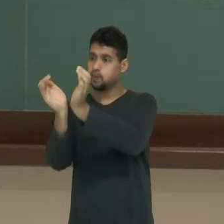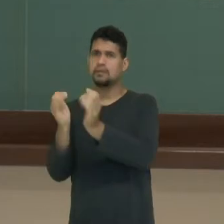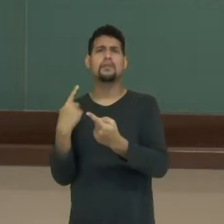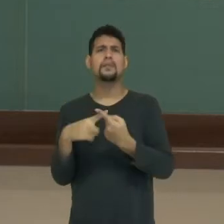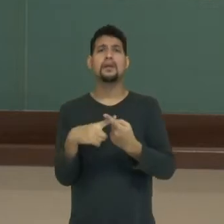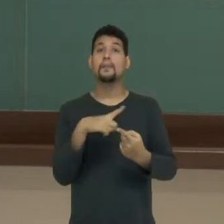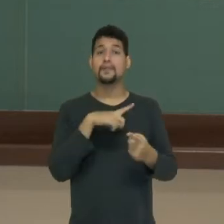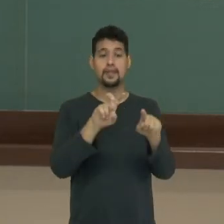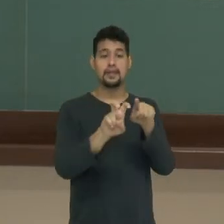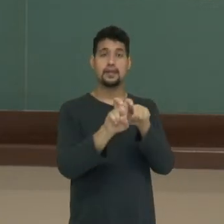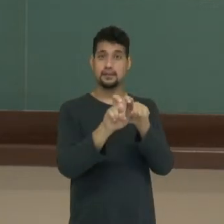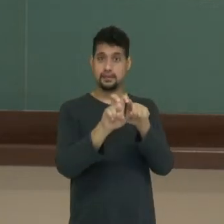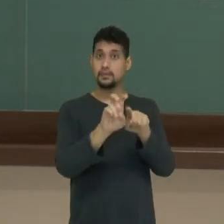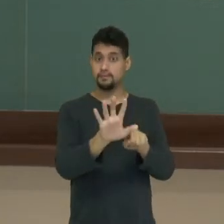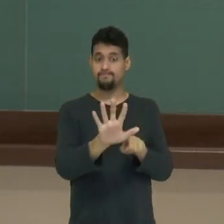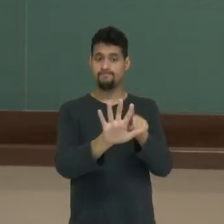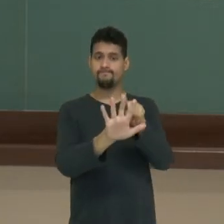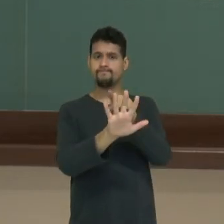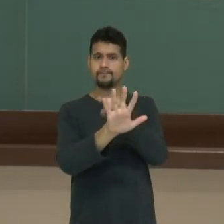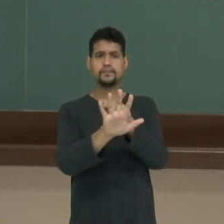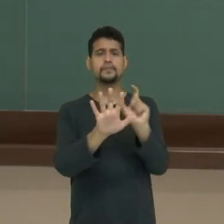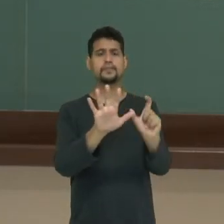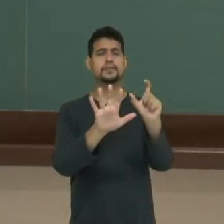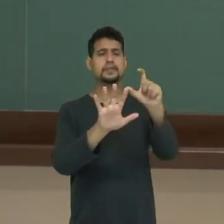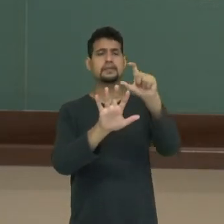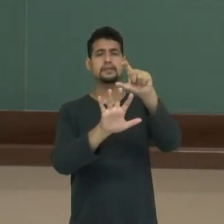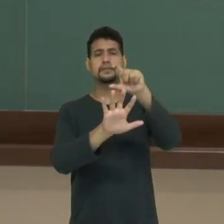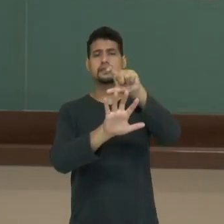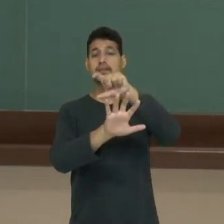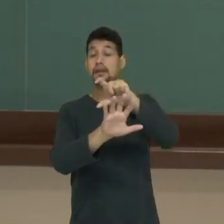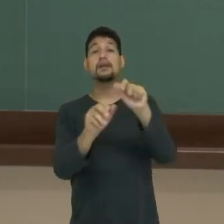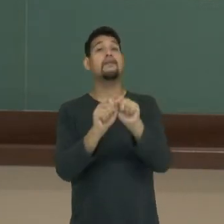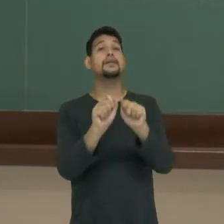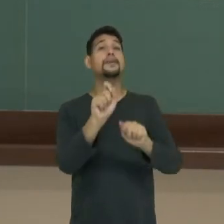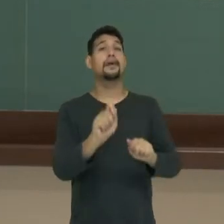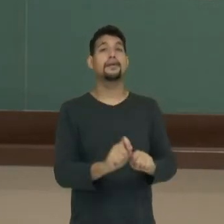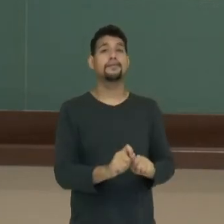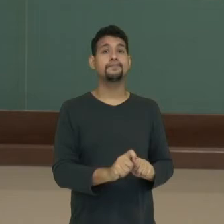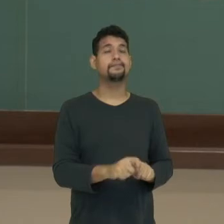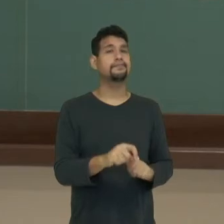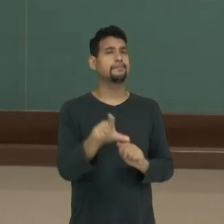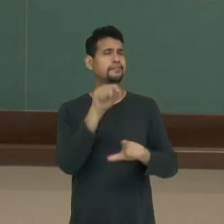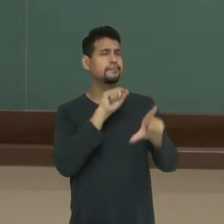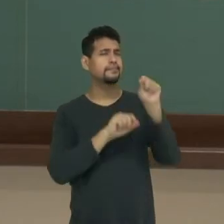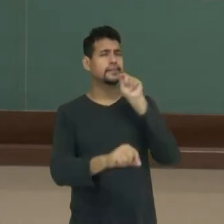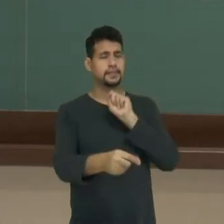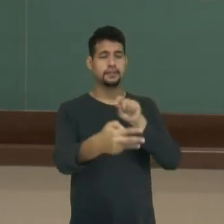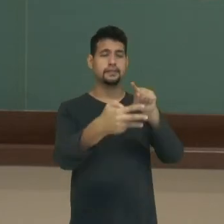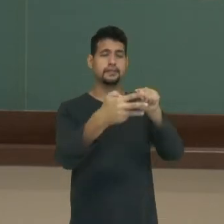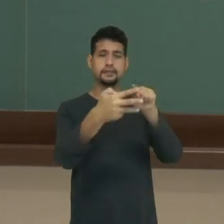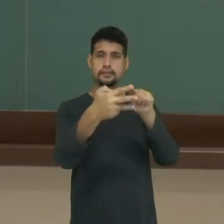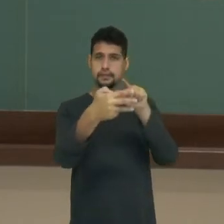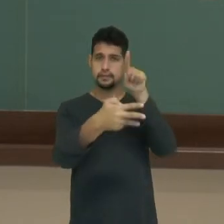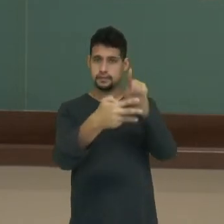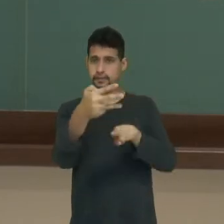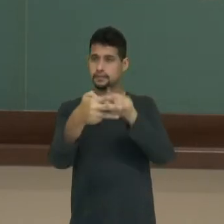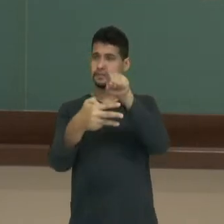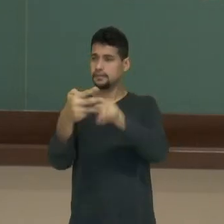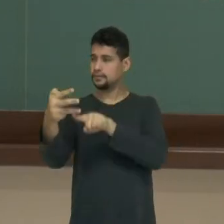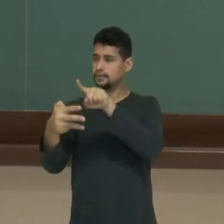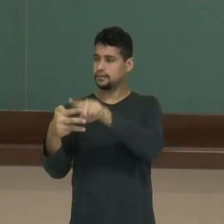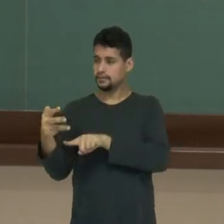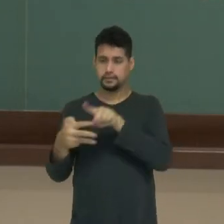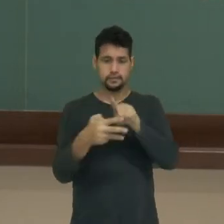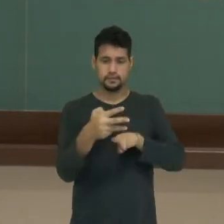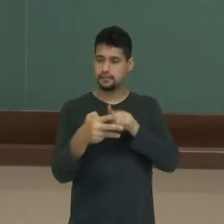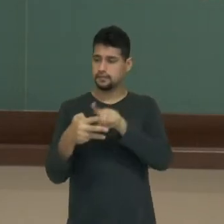algarismos. Qual que foi a condição que ele nos deu? Fazer 3, tomar de 3 a 3. Então, observe que lá, o